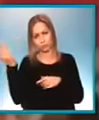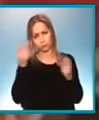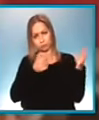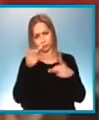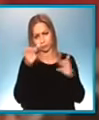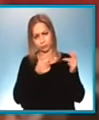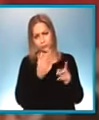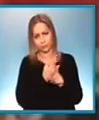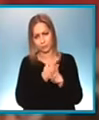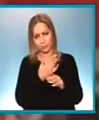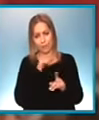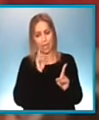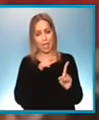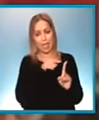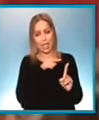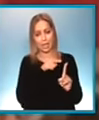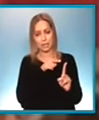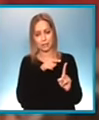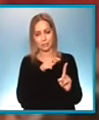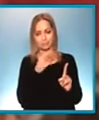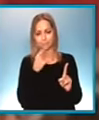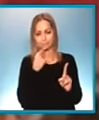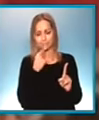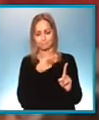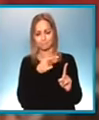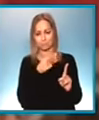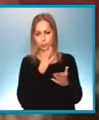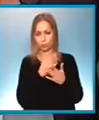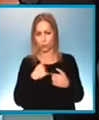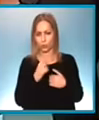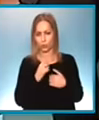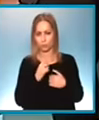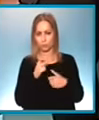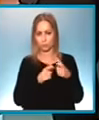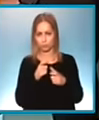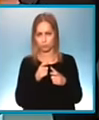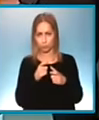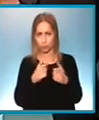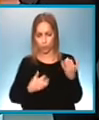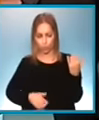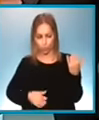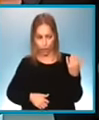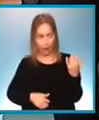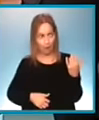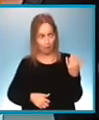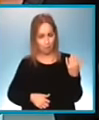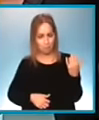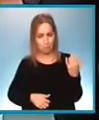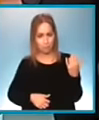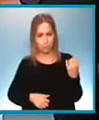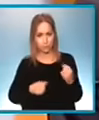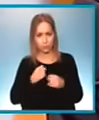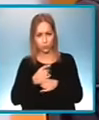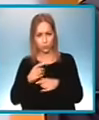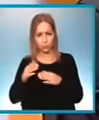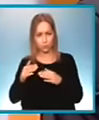E a Maia era uma que notava-se, não é, nem só eu, mas as pessoas estavam a tocar. E pronto, e outras pessoas mais velhas estavam